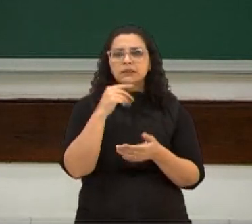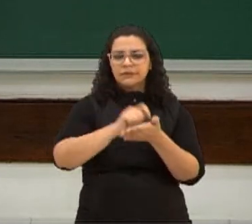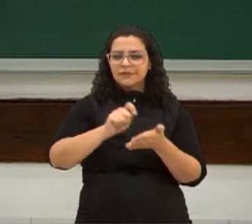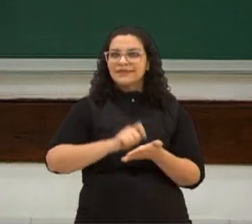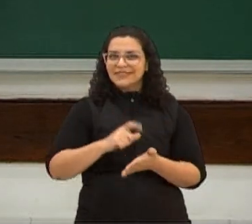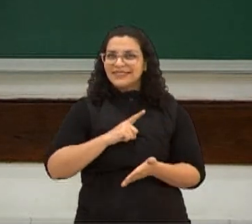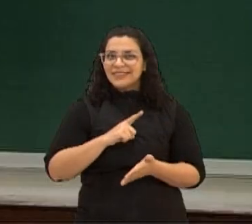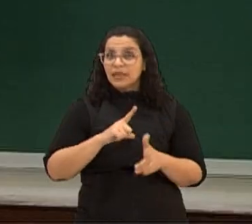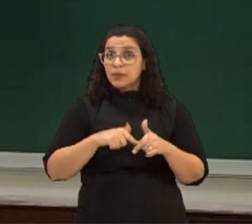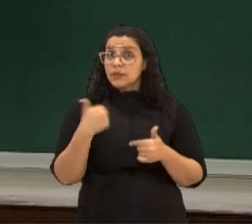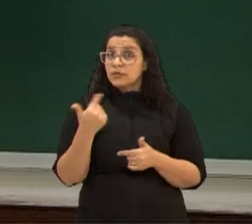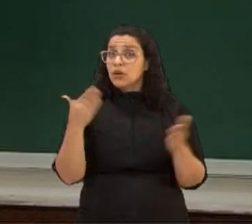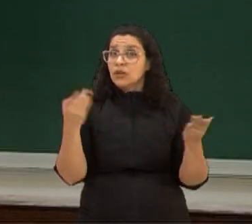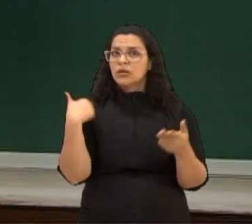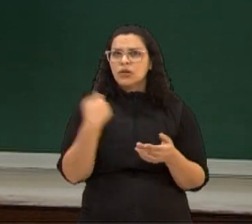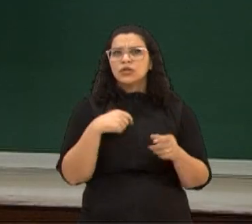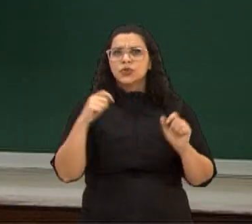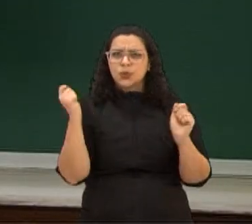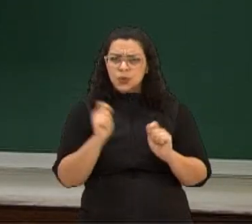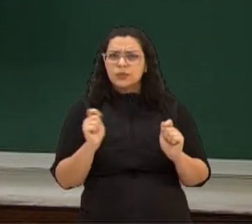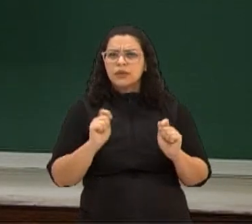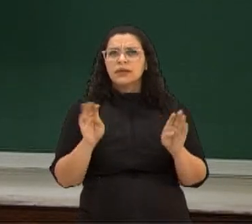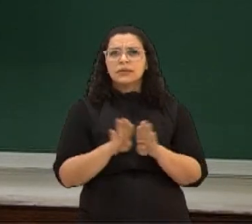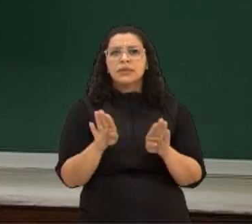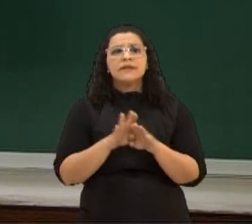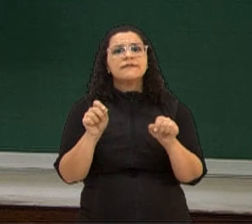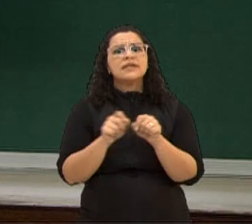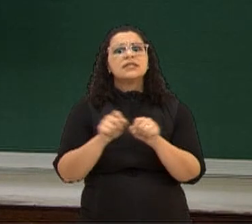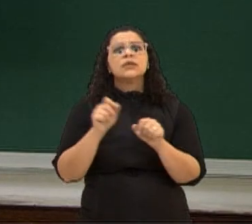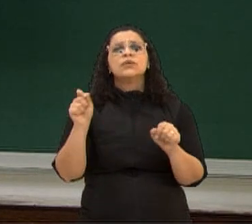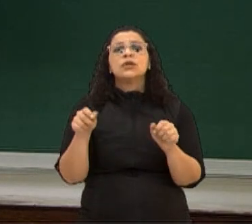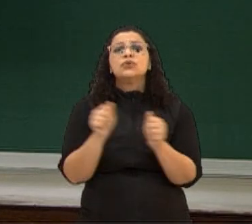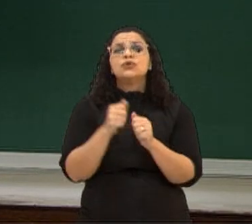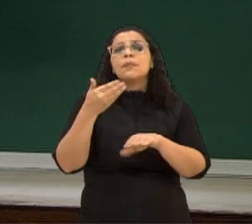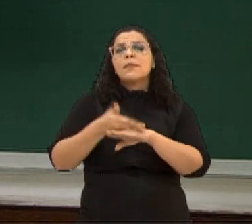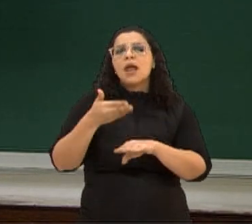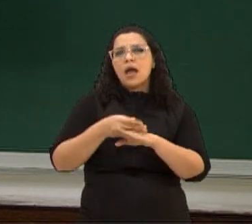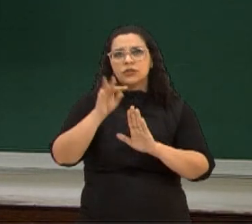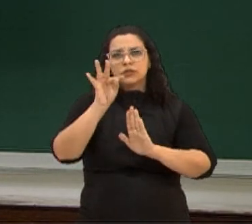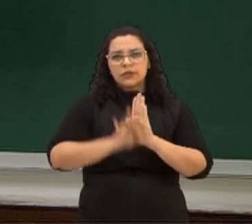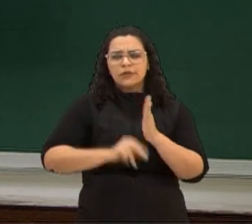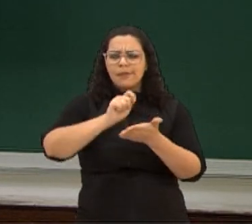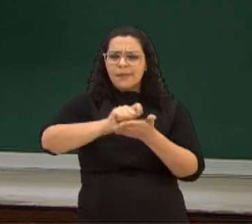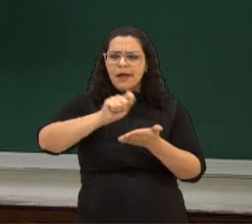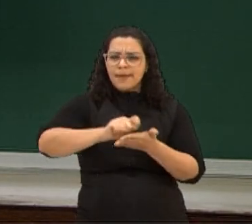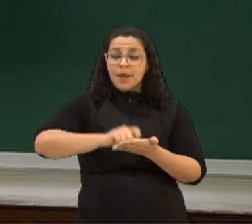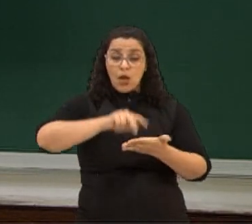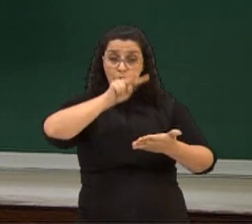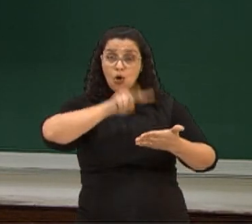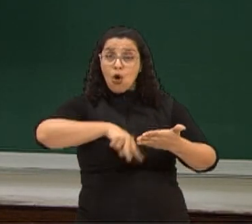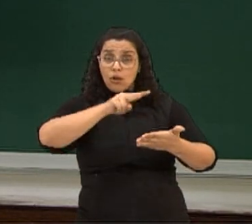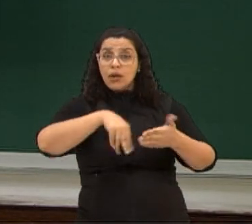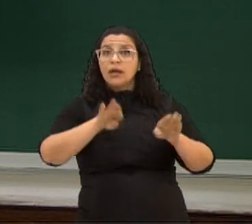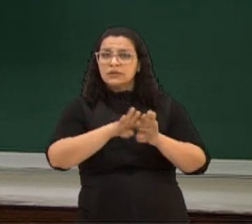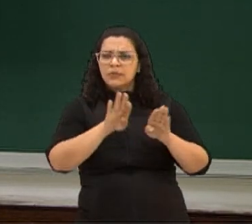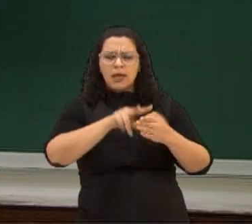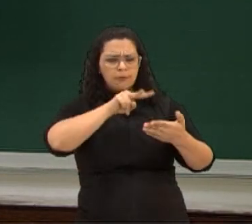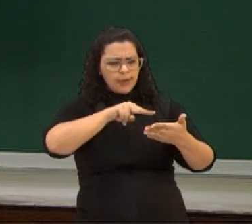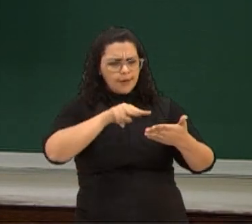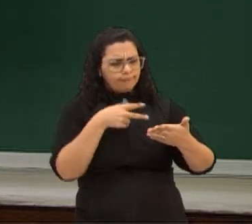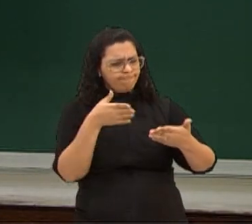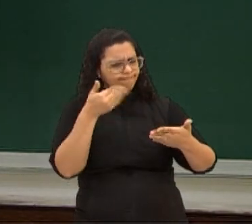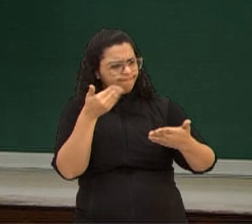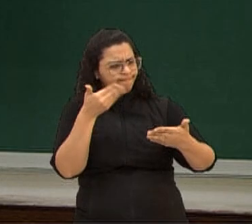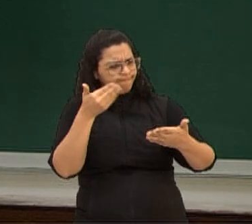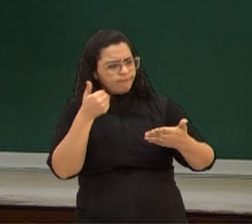da escrita, mas isso a gente consegue o quê? Fazendo com a prática, fazendo algumas leituras de carta do leitor,